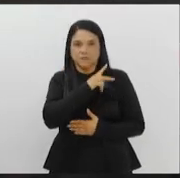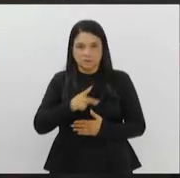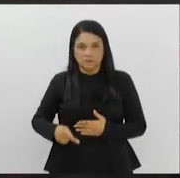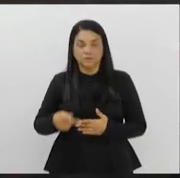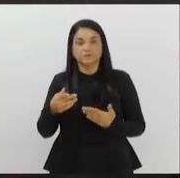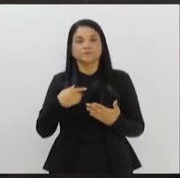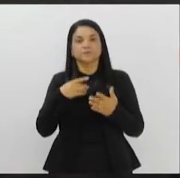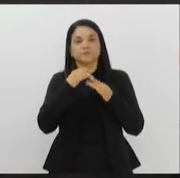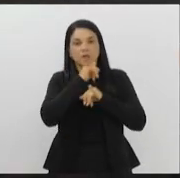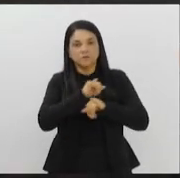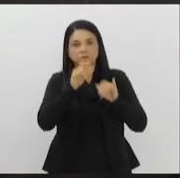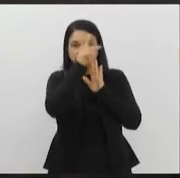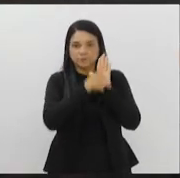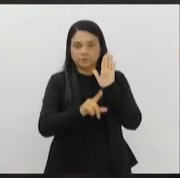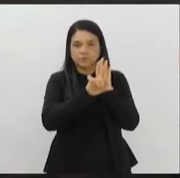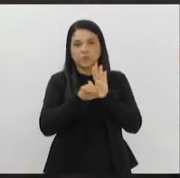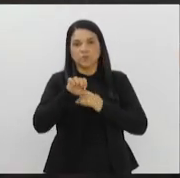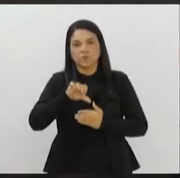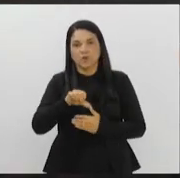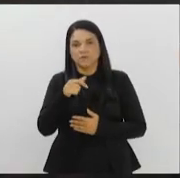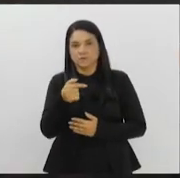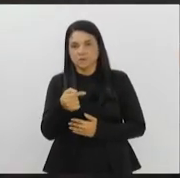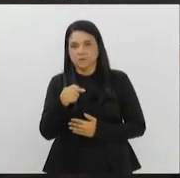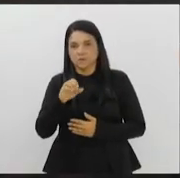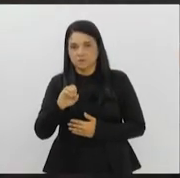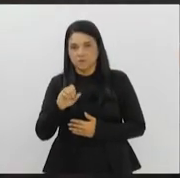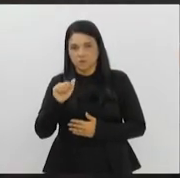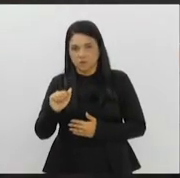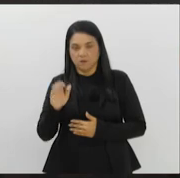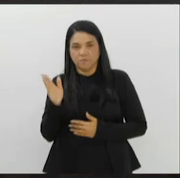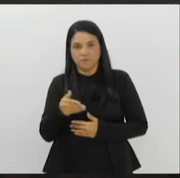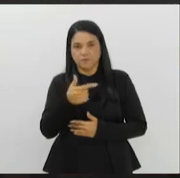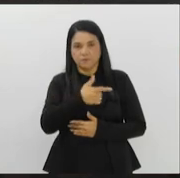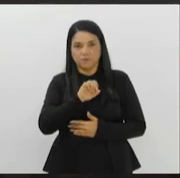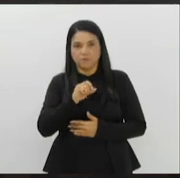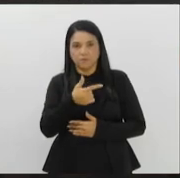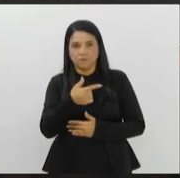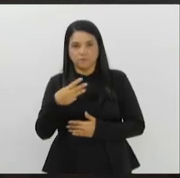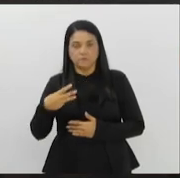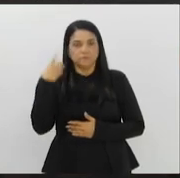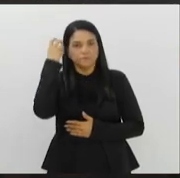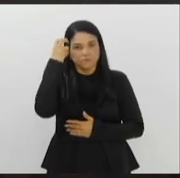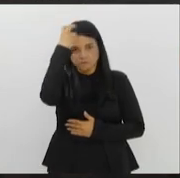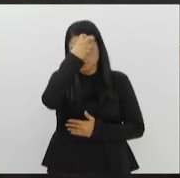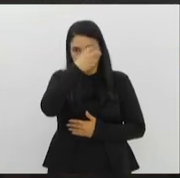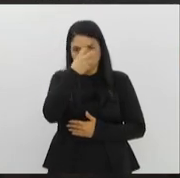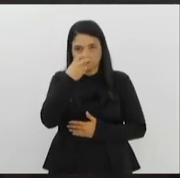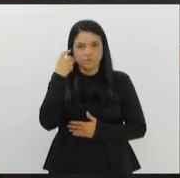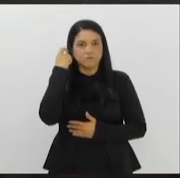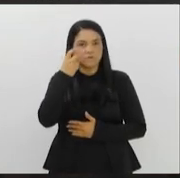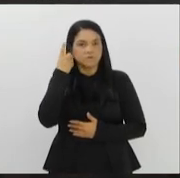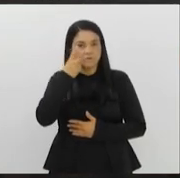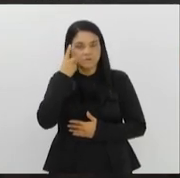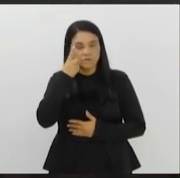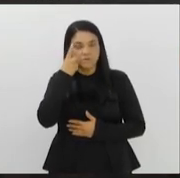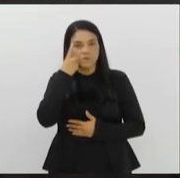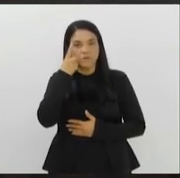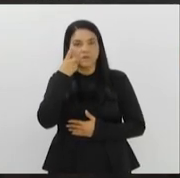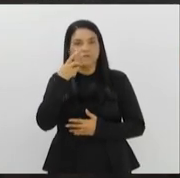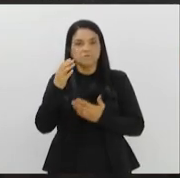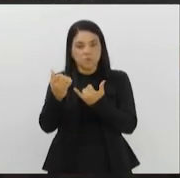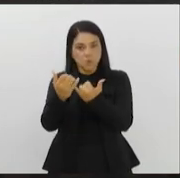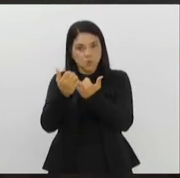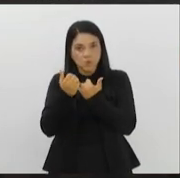Anuncio projeto de lei número 970-A de 2023, de autoria da deputada Verônica Lima, que declara